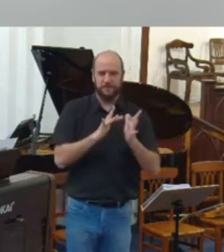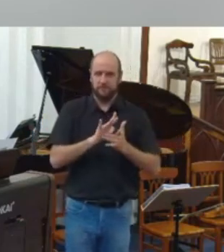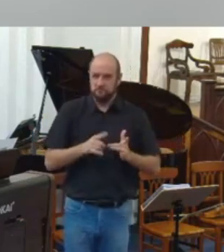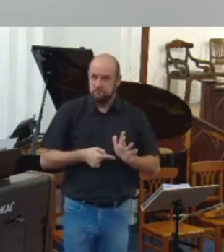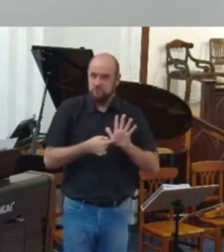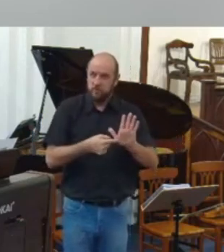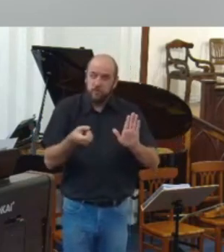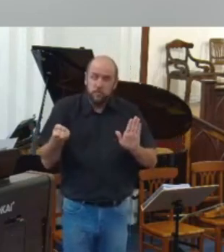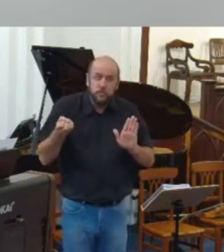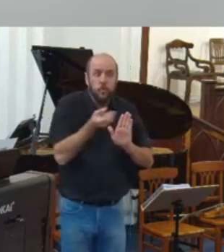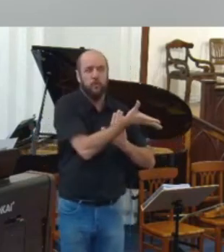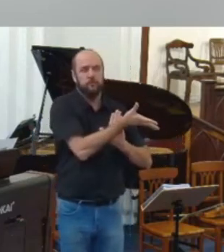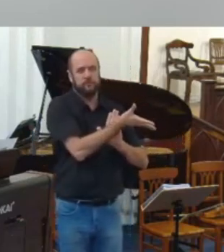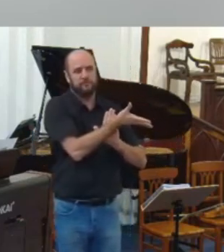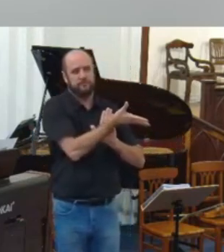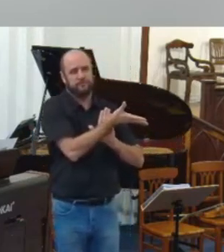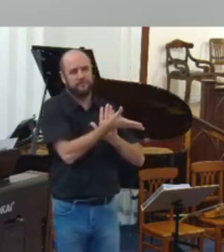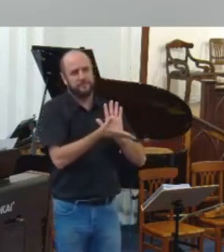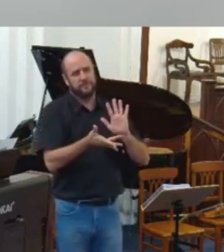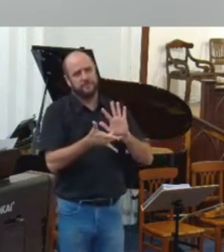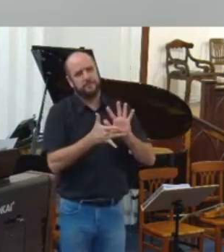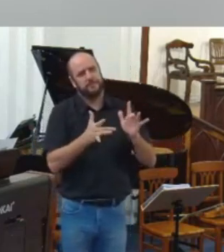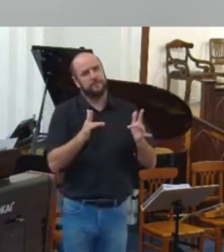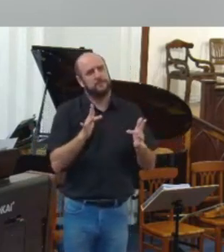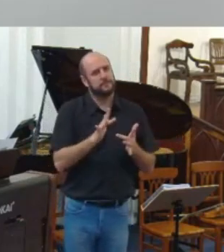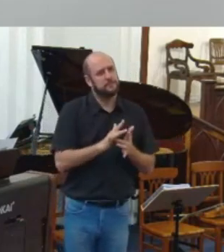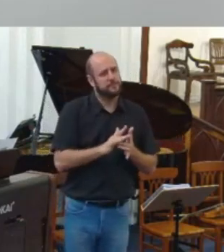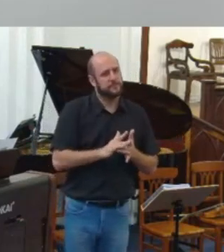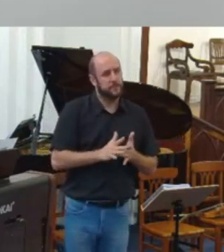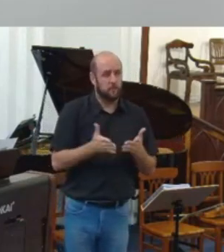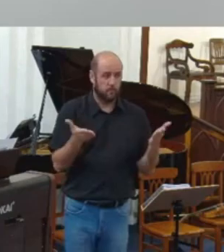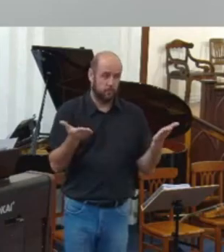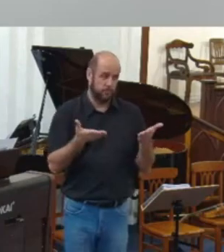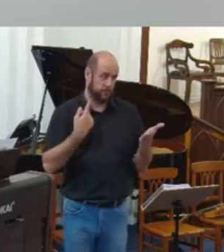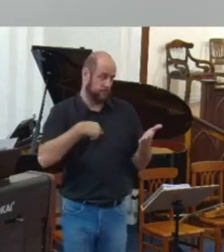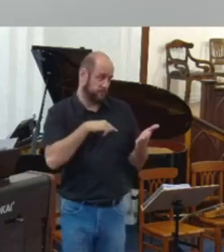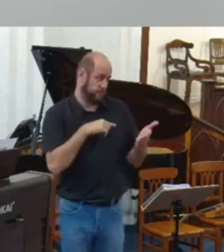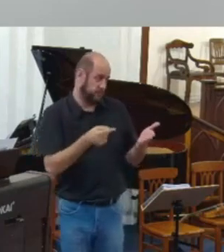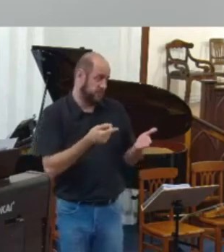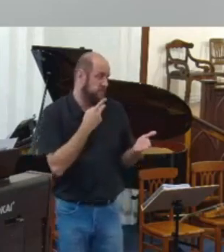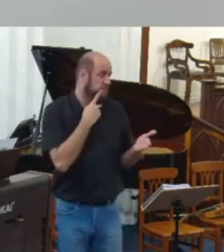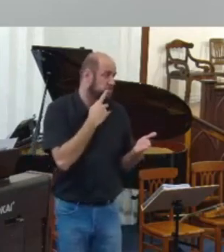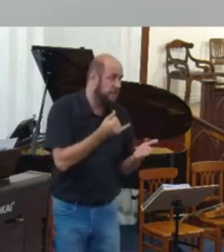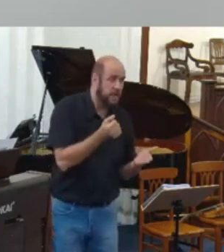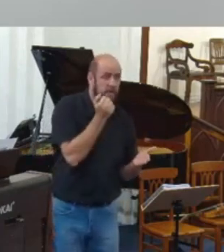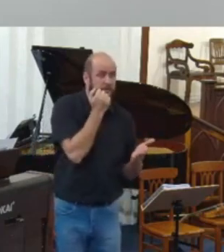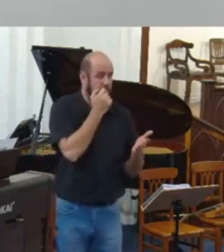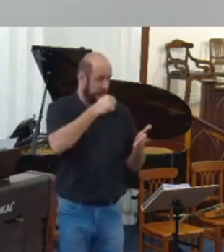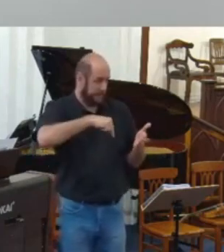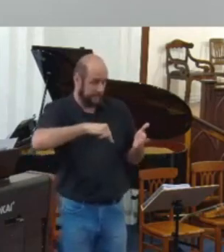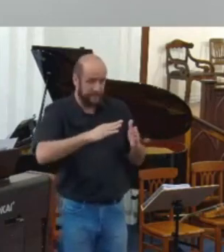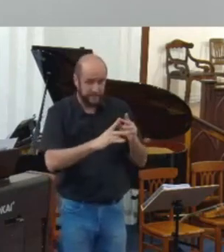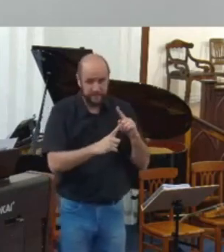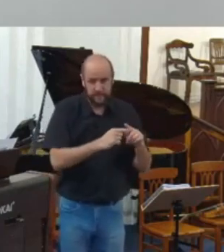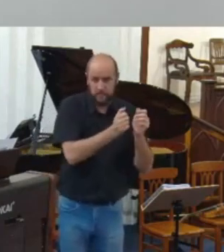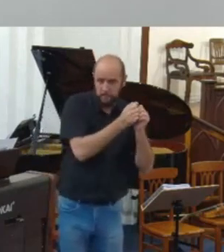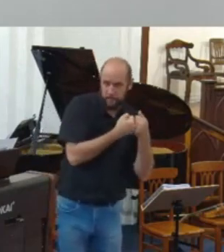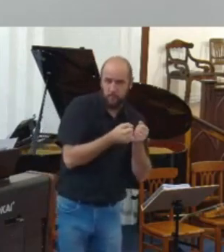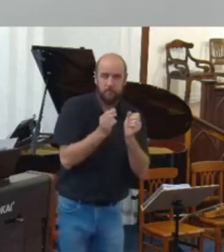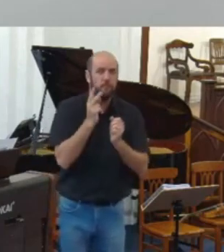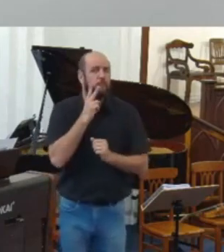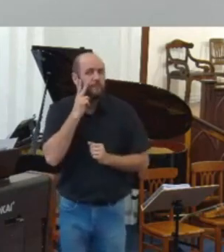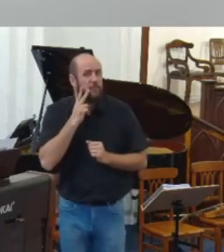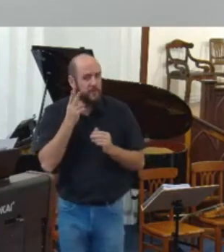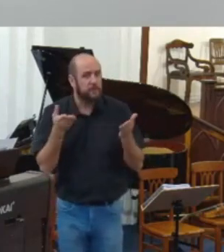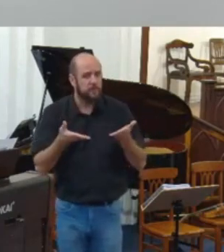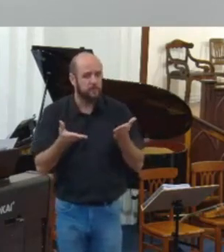nova. E aí Jesus deixou aquilo que hoje nós temos e que papai e mamãe vão participar daqui a pouquinho. Jesus